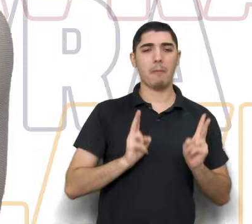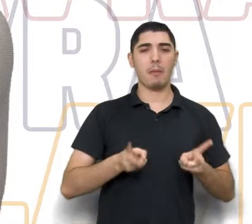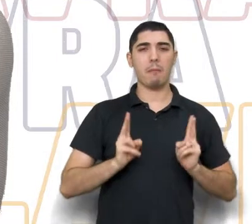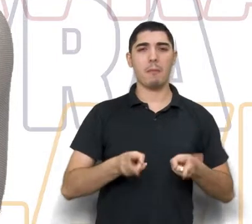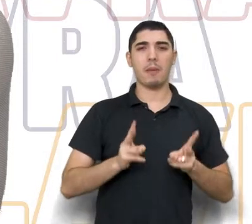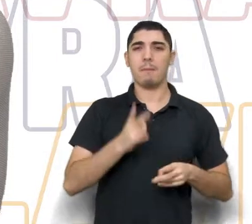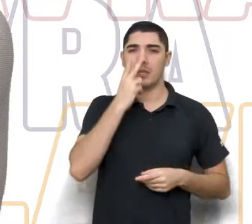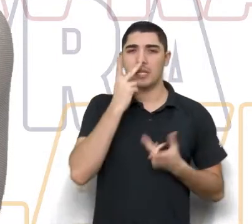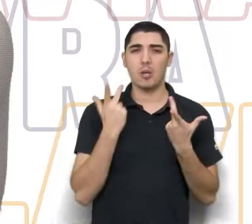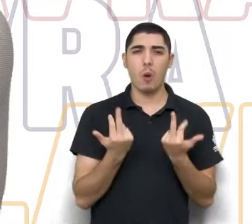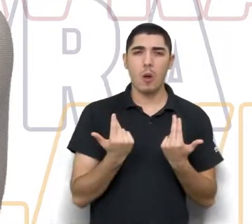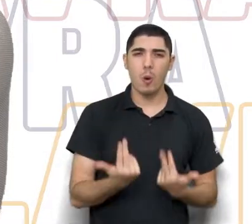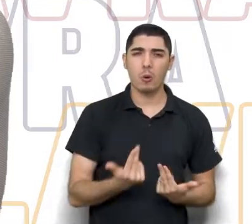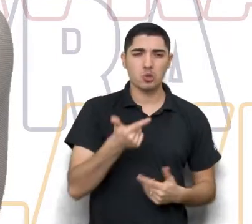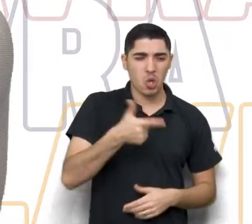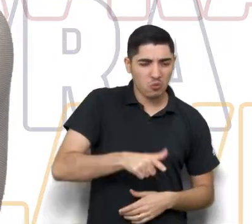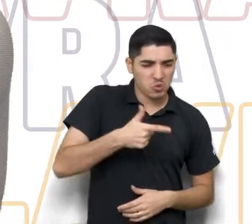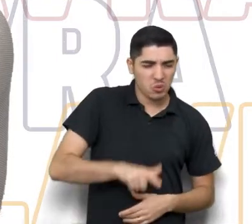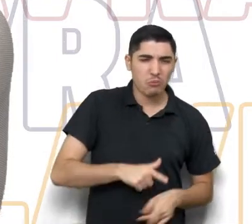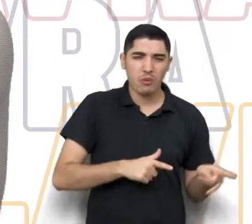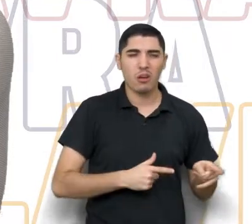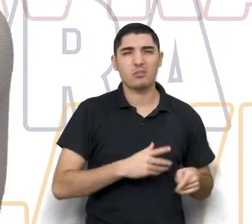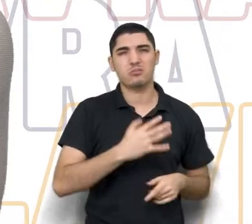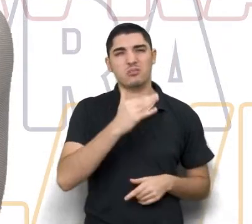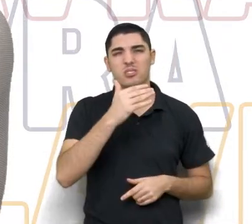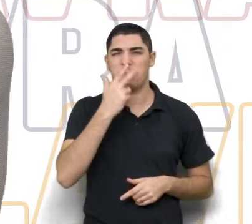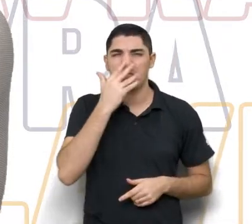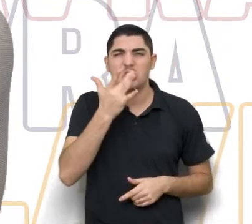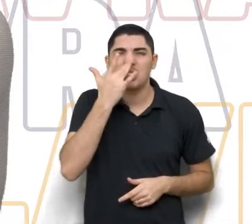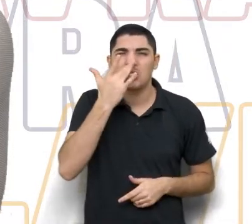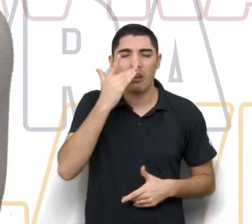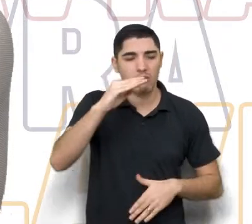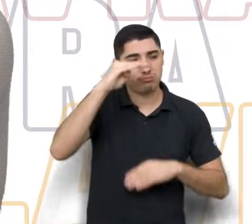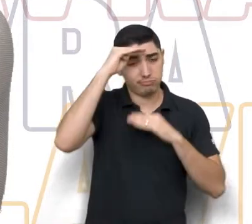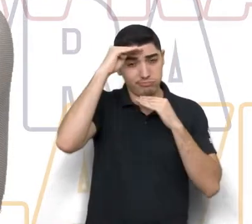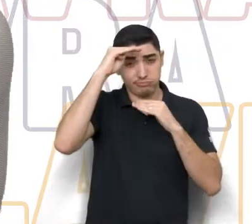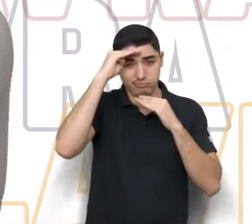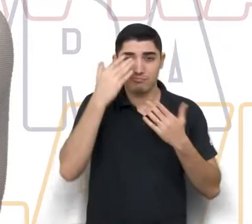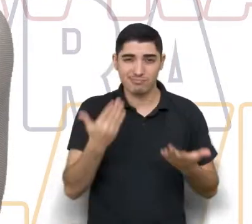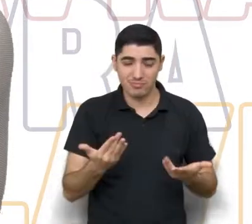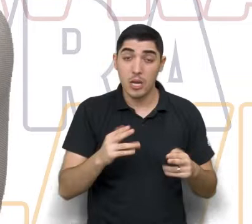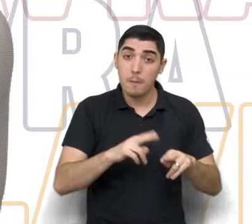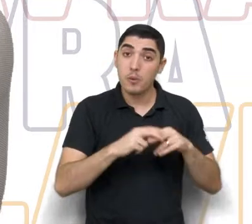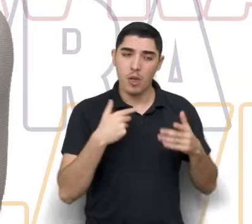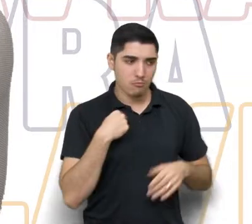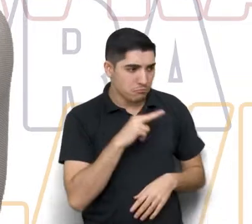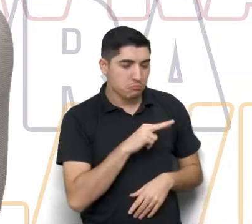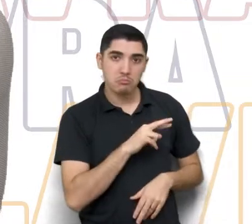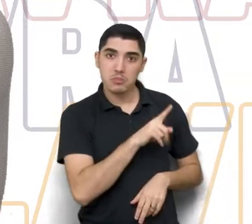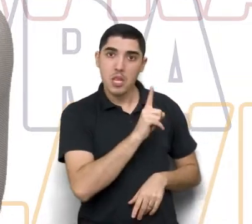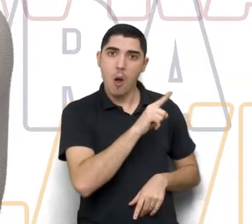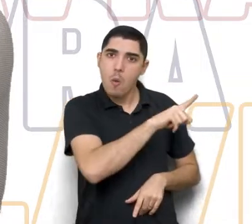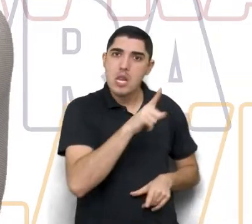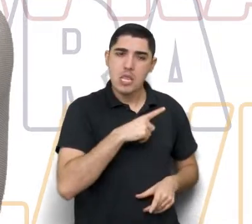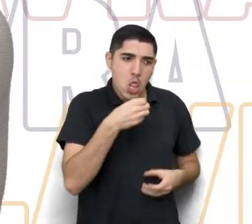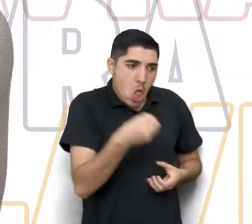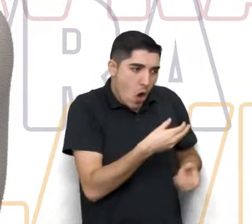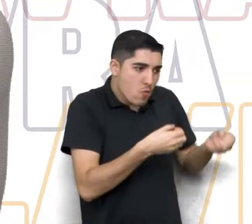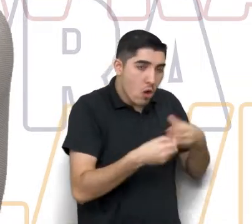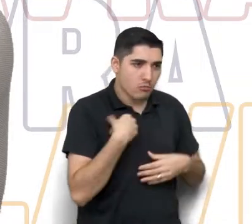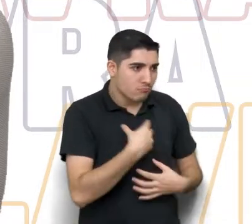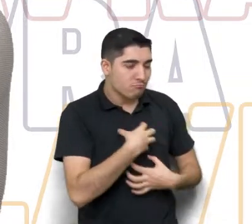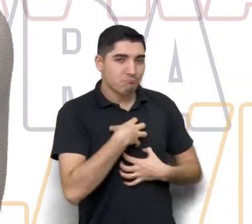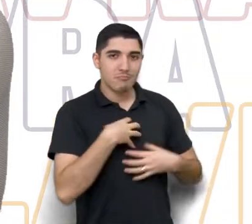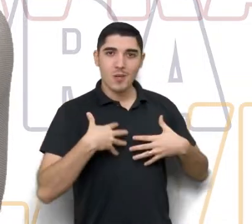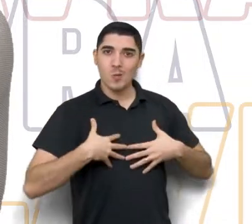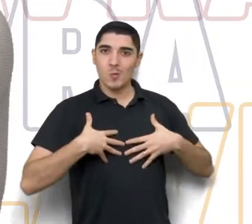naquela repetição enfadonha, entediante, né? Então, é isso que me deixa bastante animado, entusiasmado.